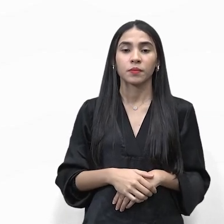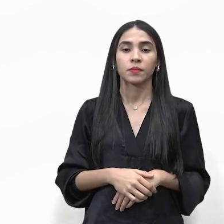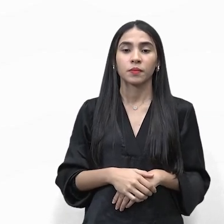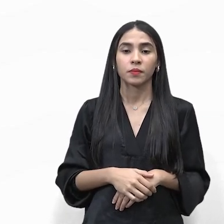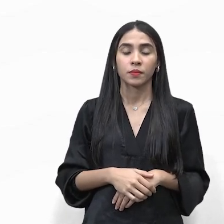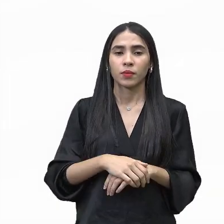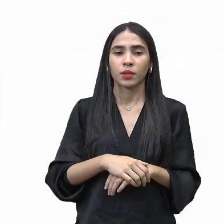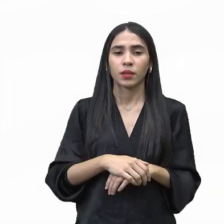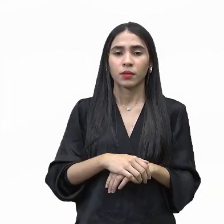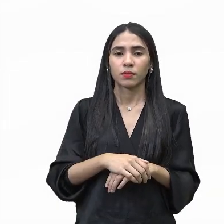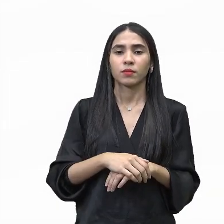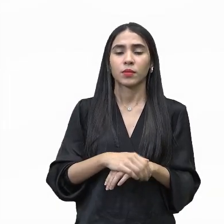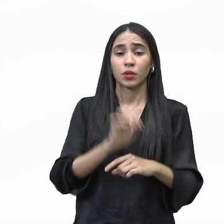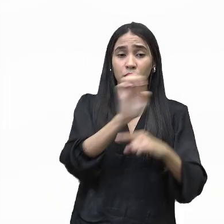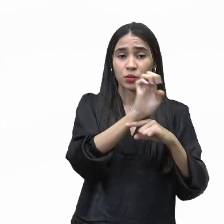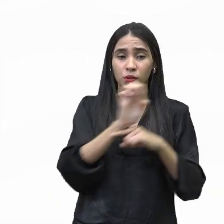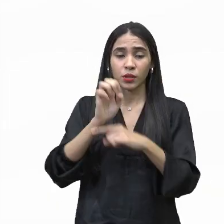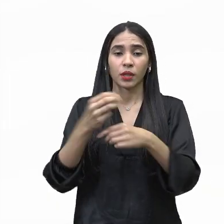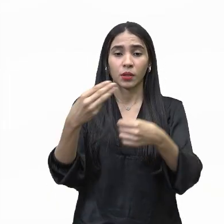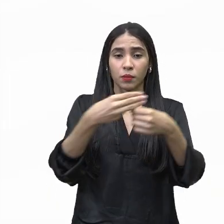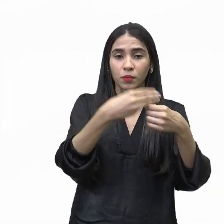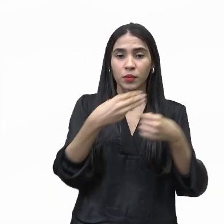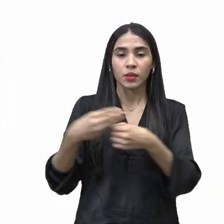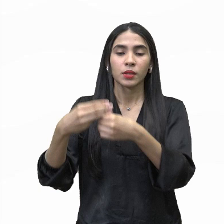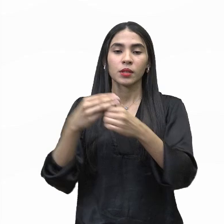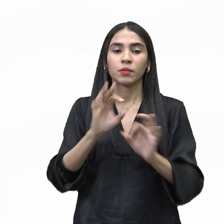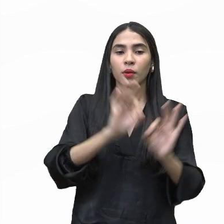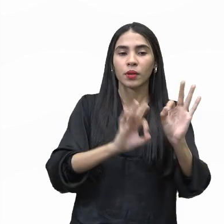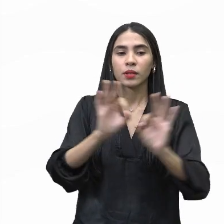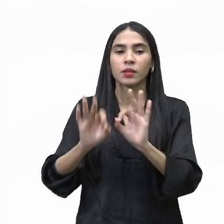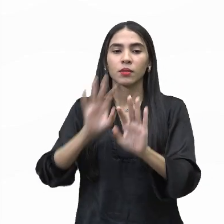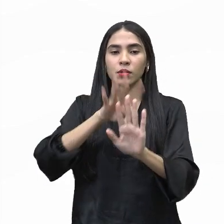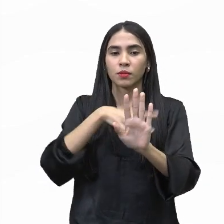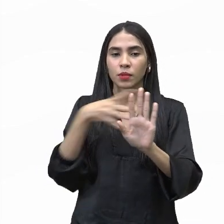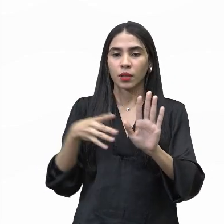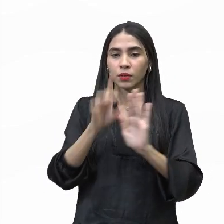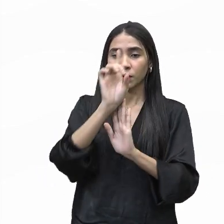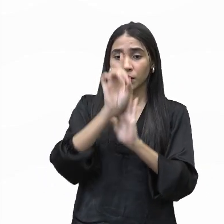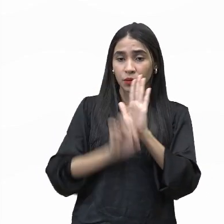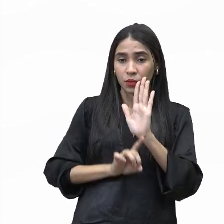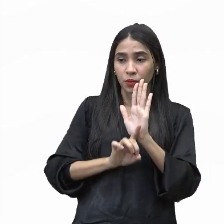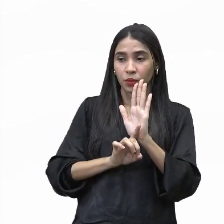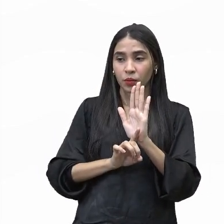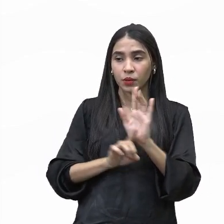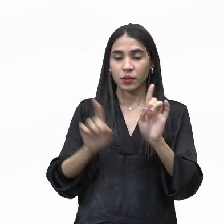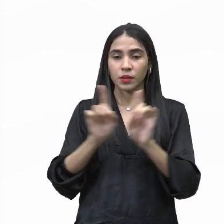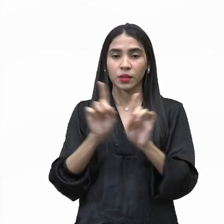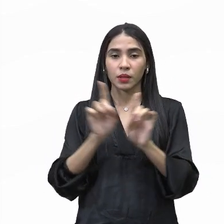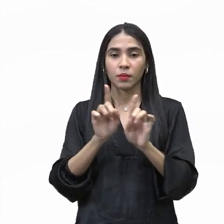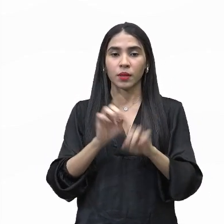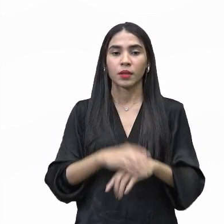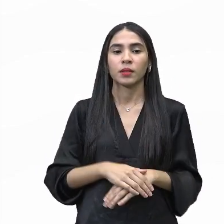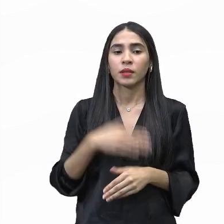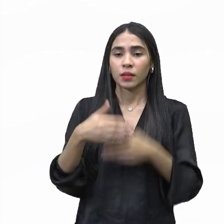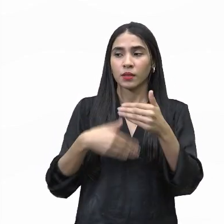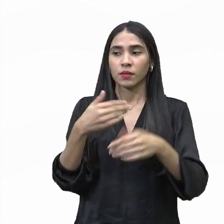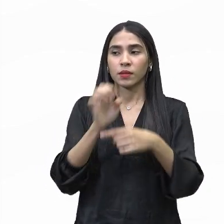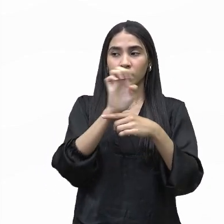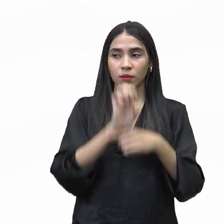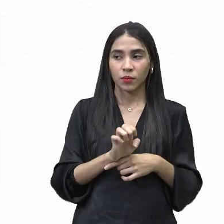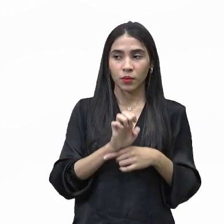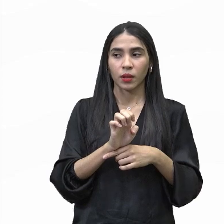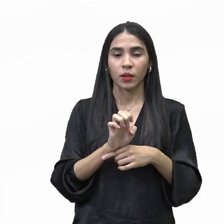dos estados e dos municípios no que concerne a elaboração de planos diretores, de planos de